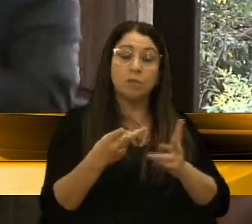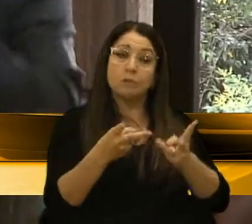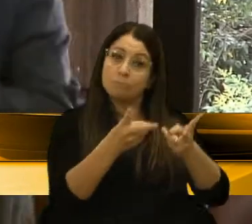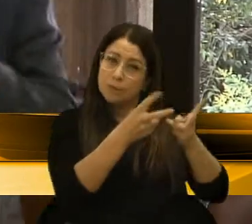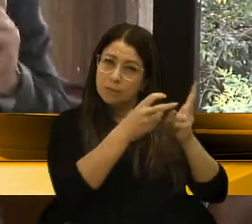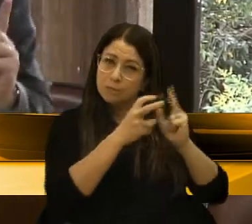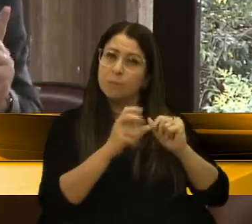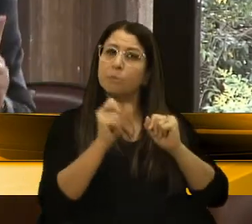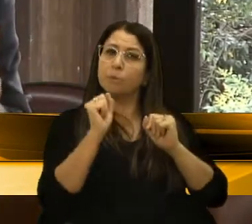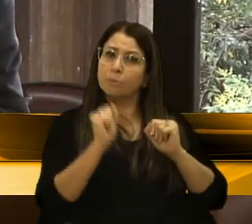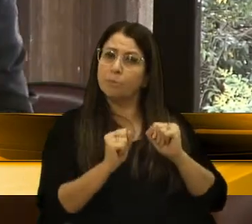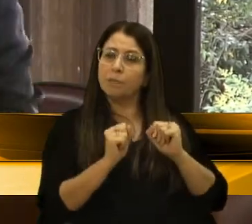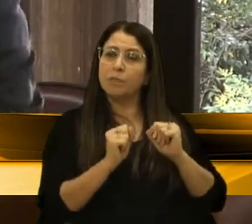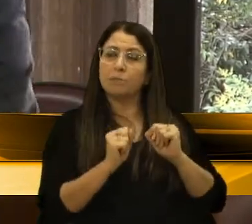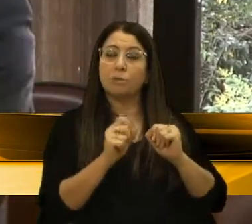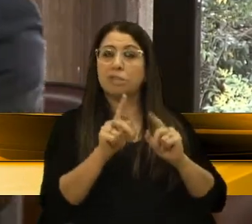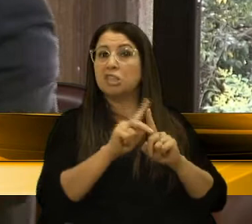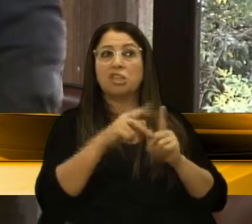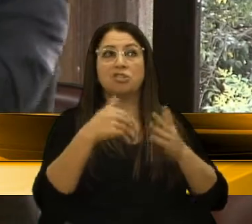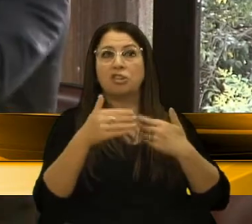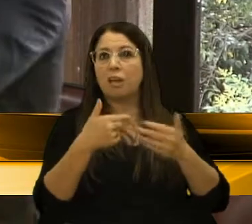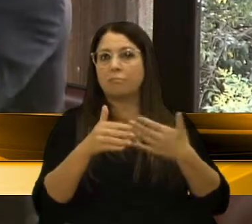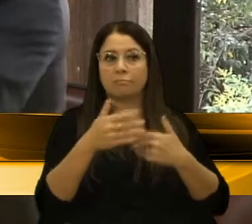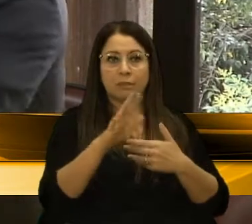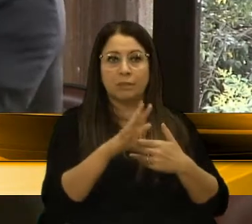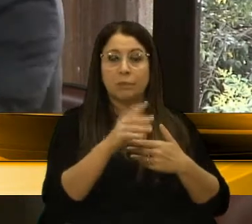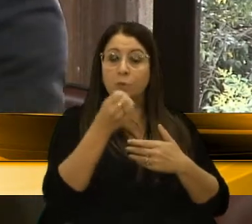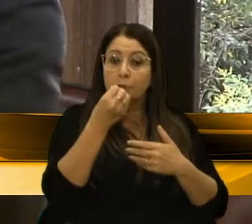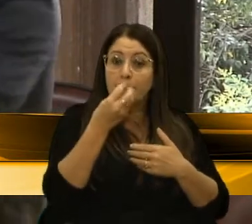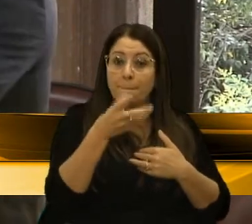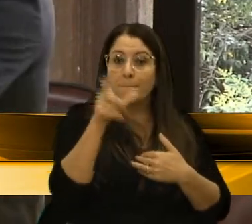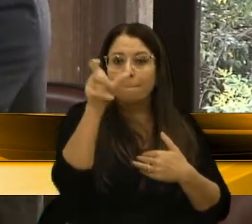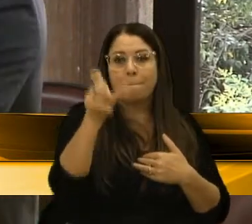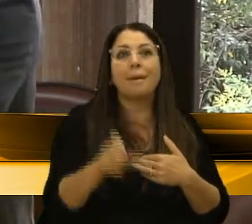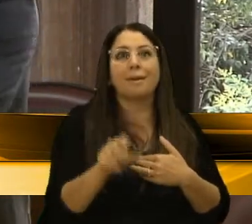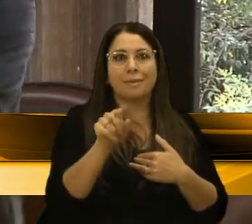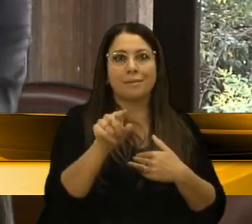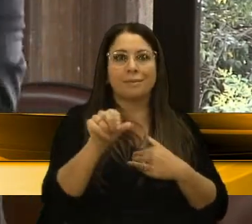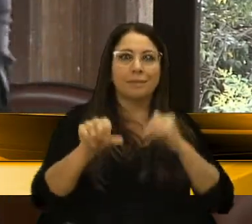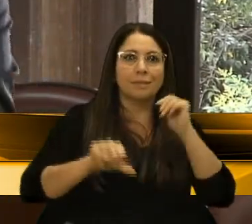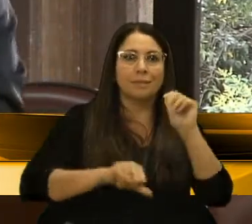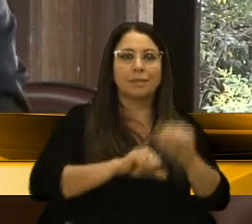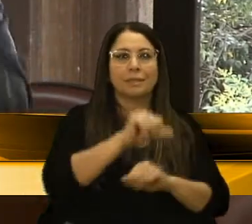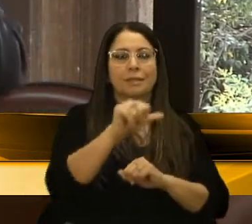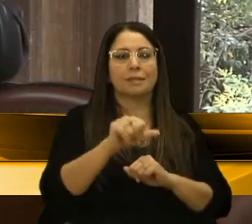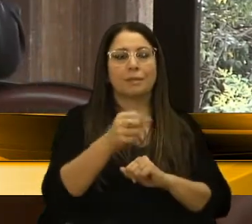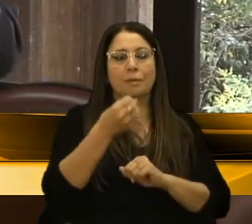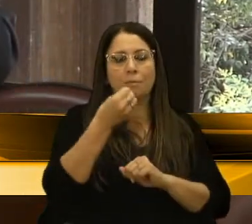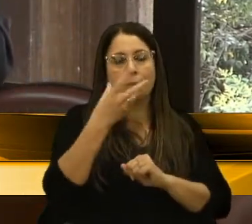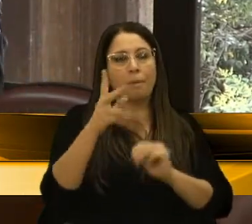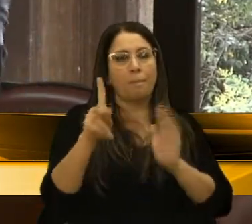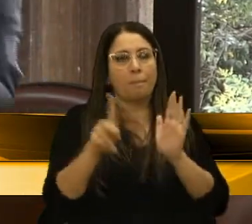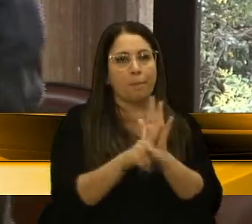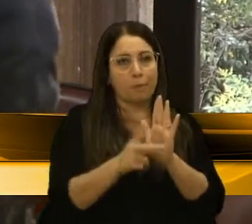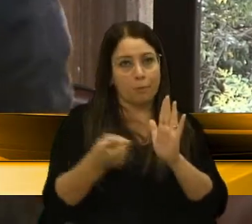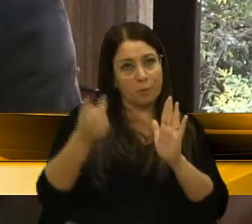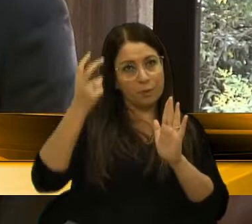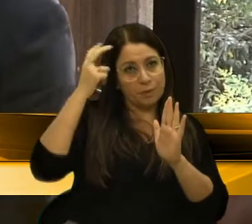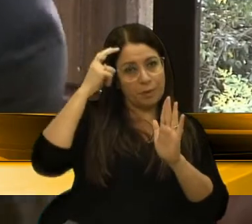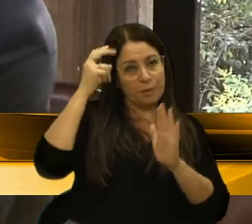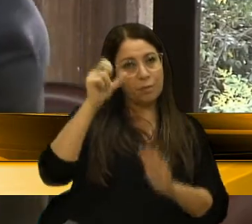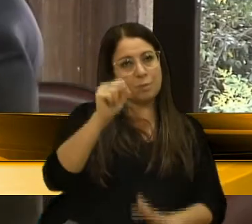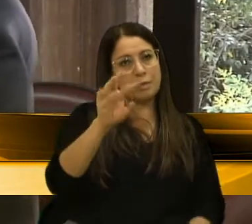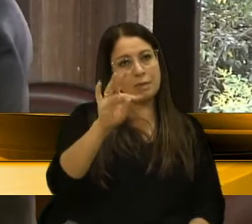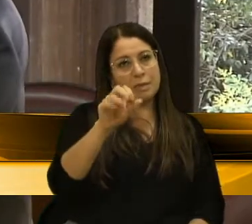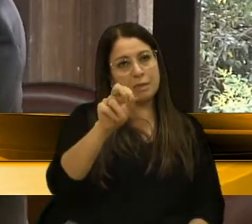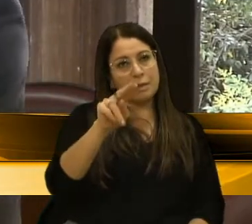e não podemos vulgarizar, mas quando este bem se transforma num bem cultural, o seu status é